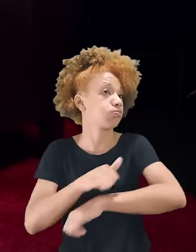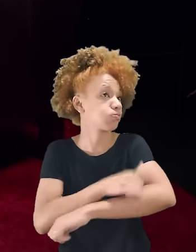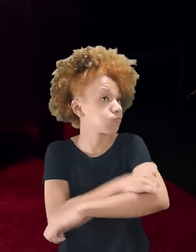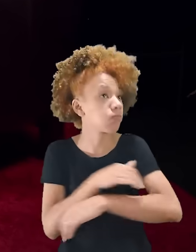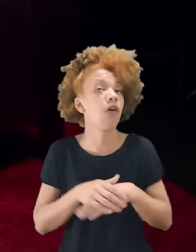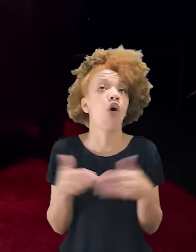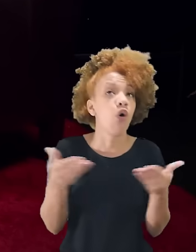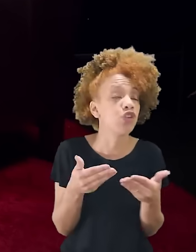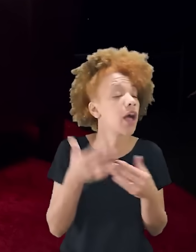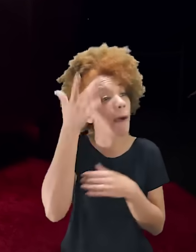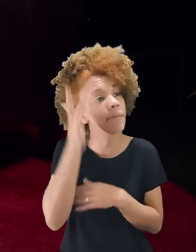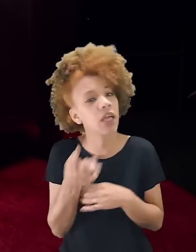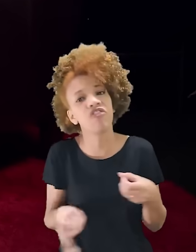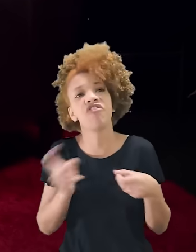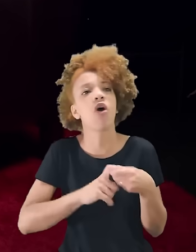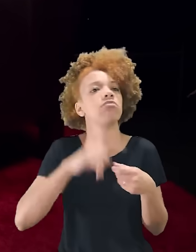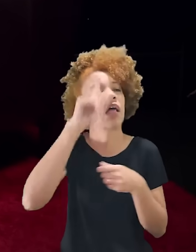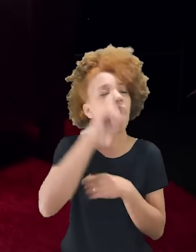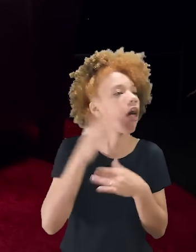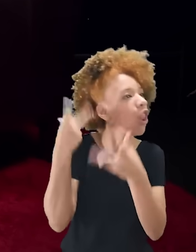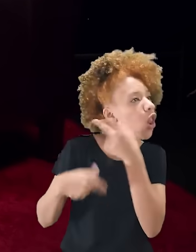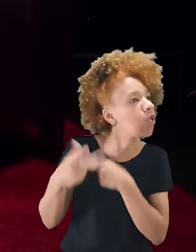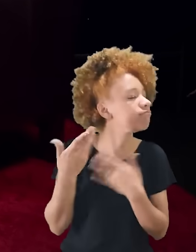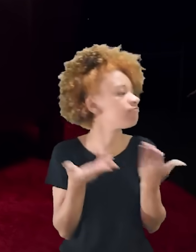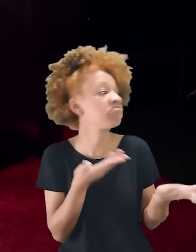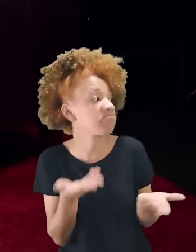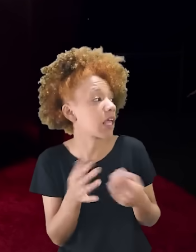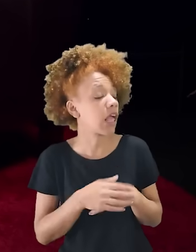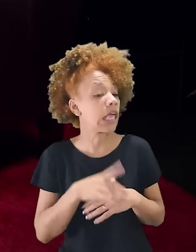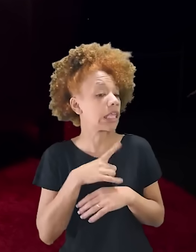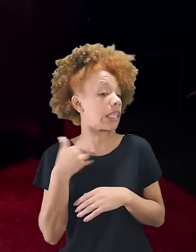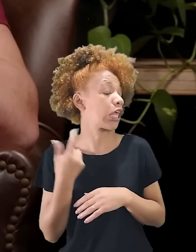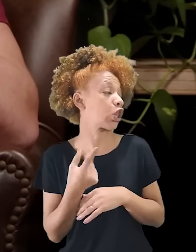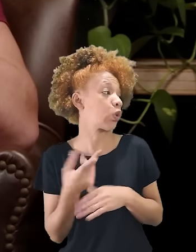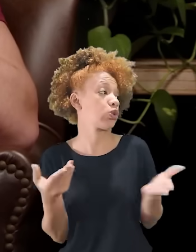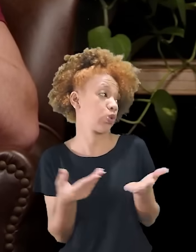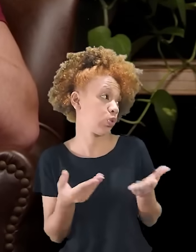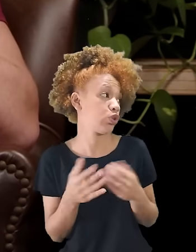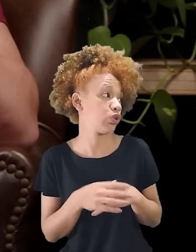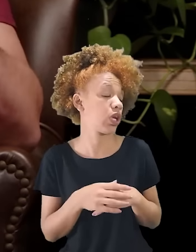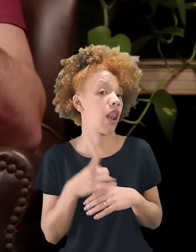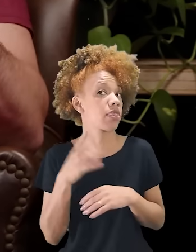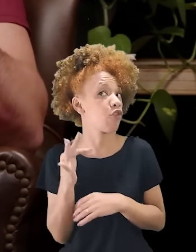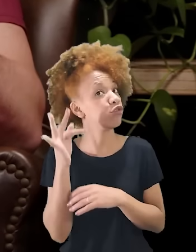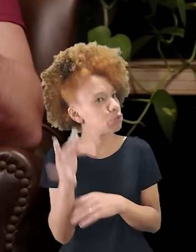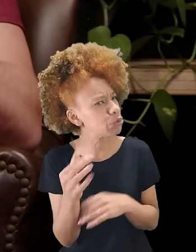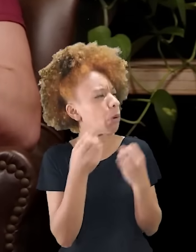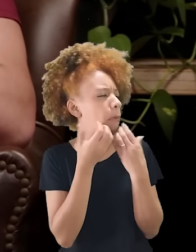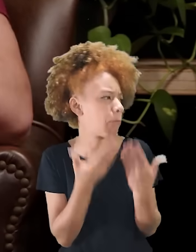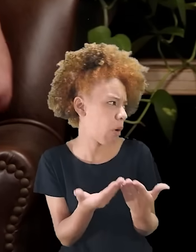gorda hoje é não sei o que amanhã volta a ser a loura depois não sei o qu a menina que tem 12 anos de idade ou seja ela tem um futuro